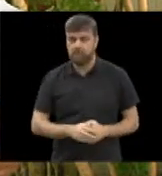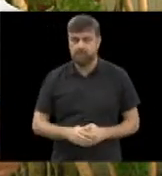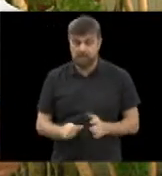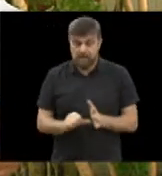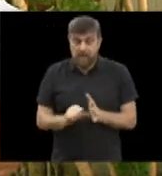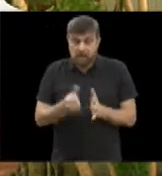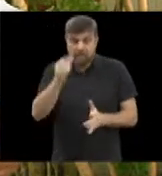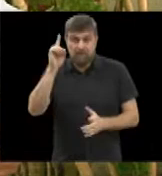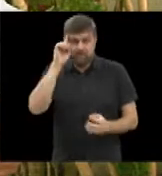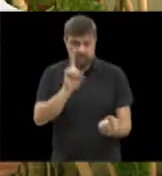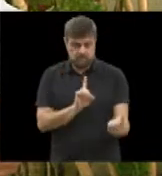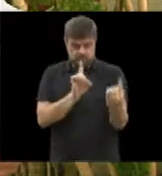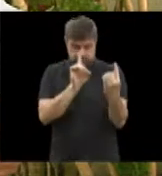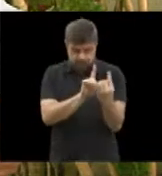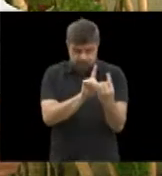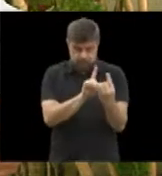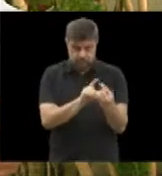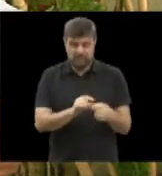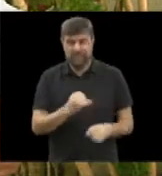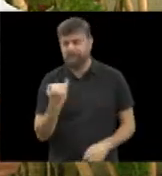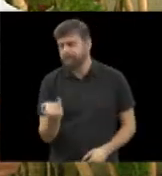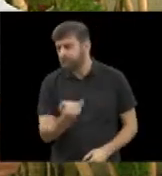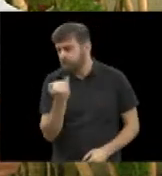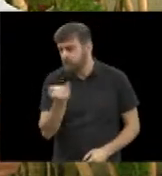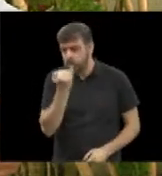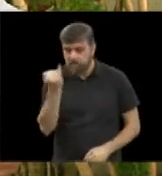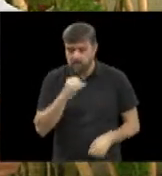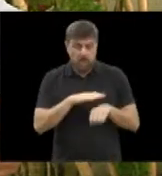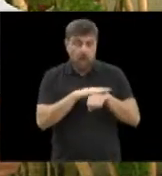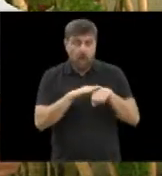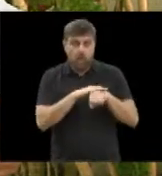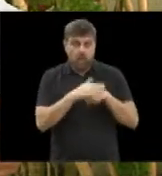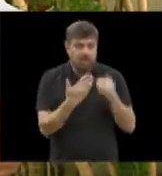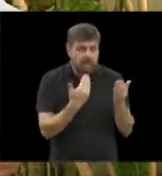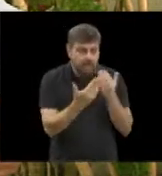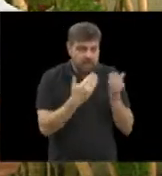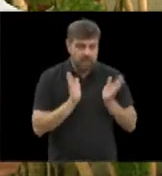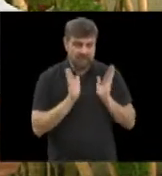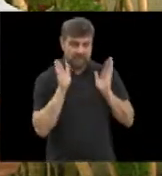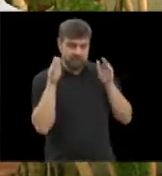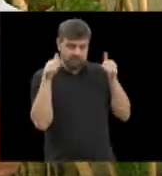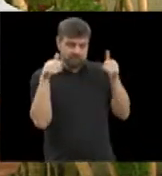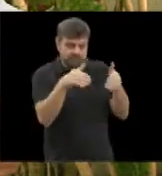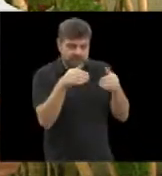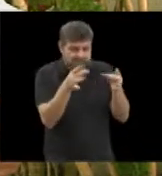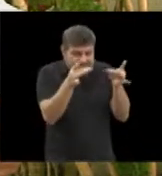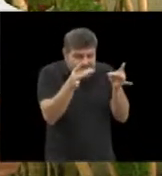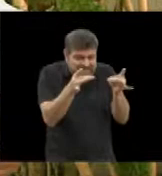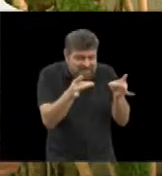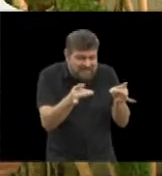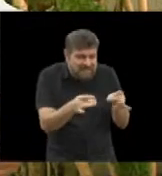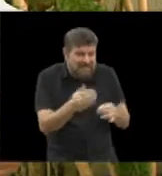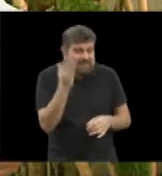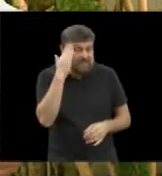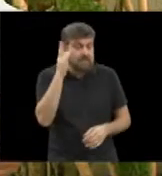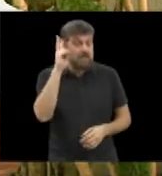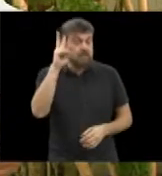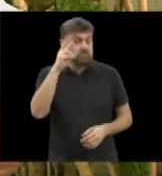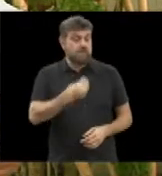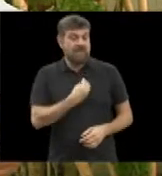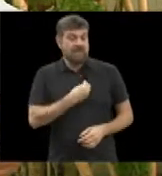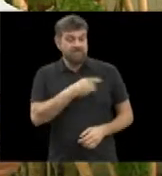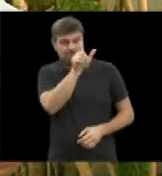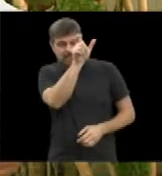primeira consulta, que é uma anamnese muito importante, porque você vai focar detalhes daquela história que ela vai te